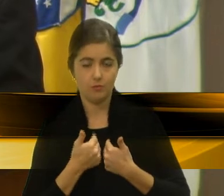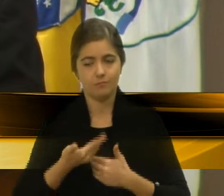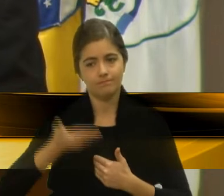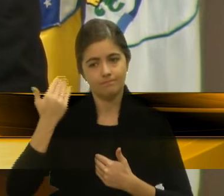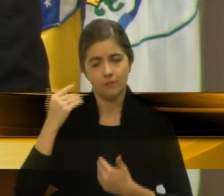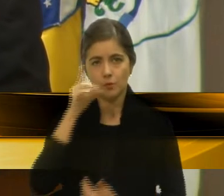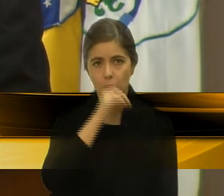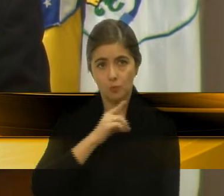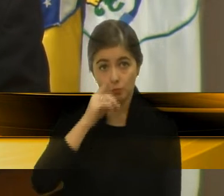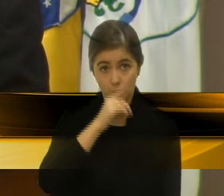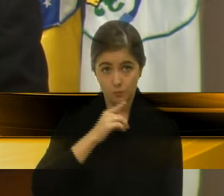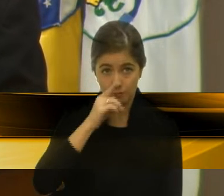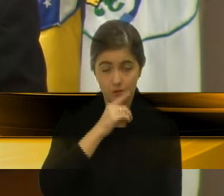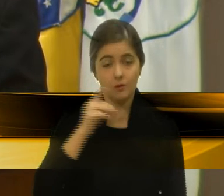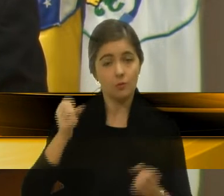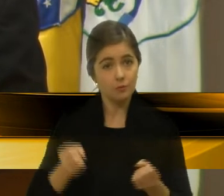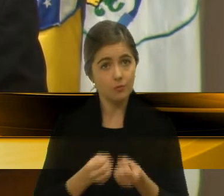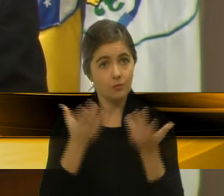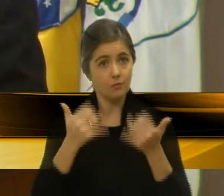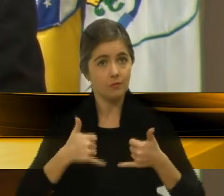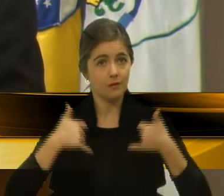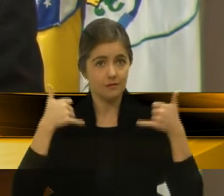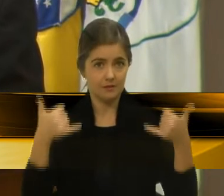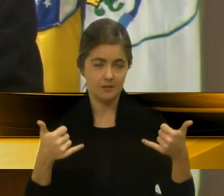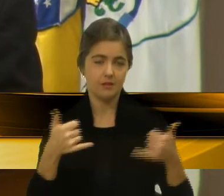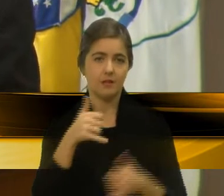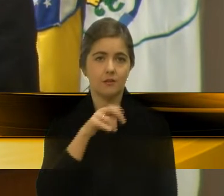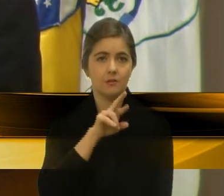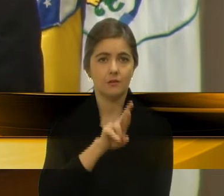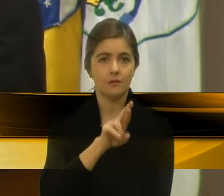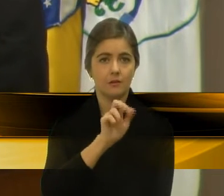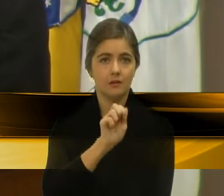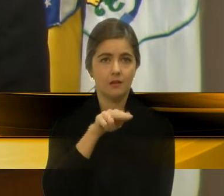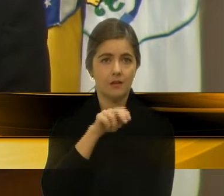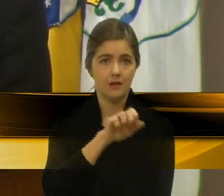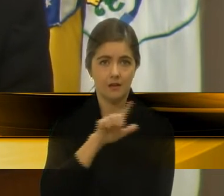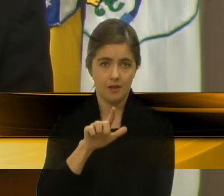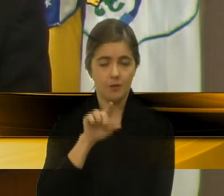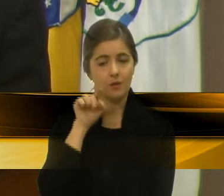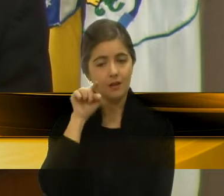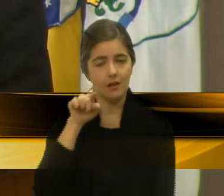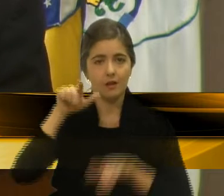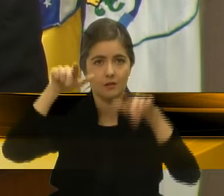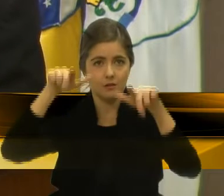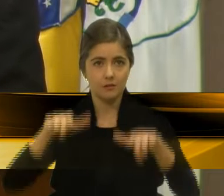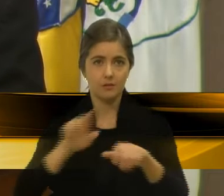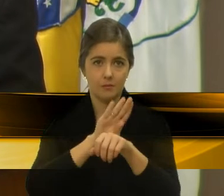o aniversário de 90 anos da dona Raquel no Salão Paroquial de Santa Lúcia do Piaí.